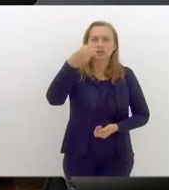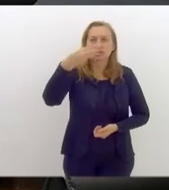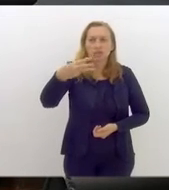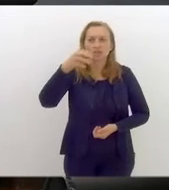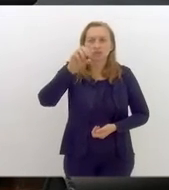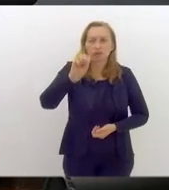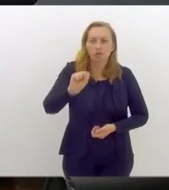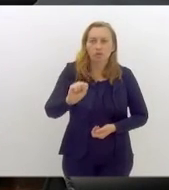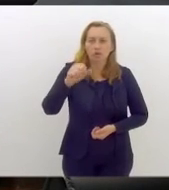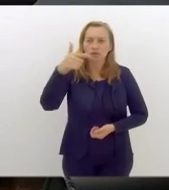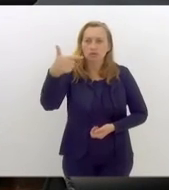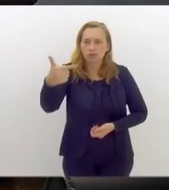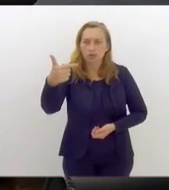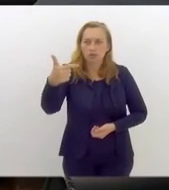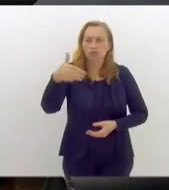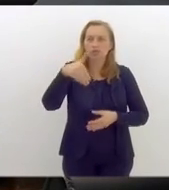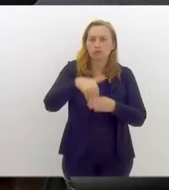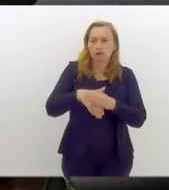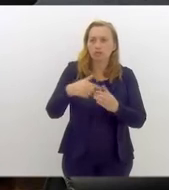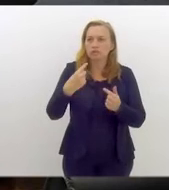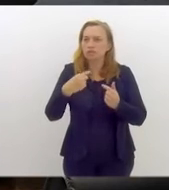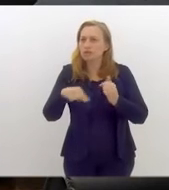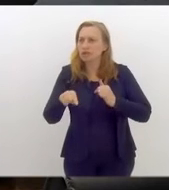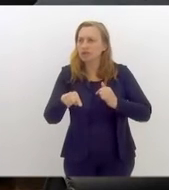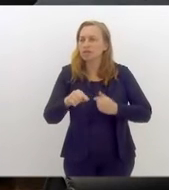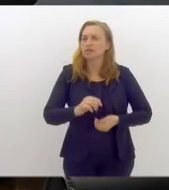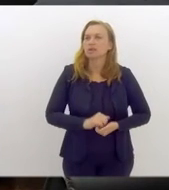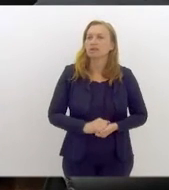1382 é contrário.